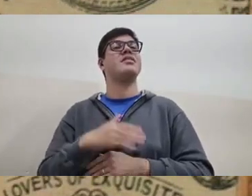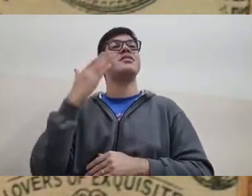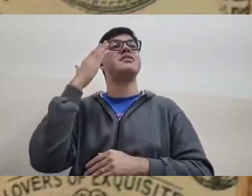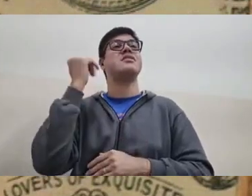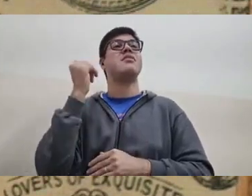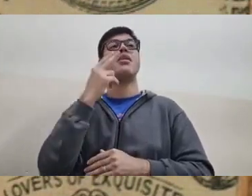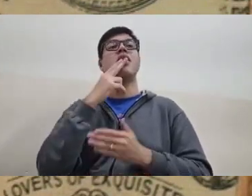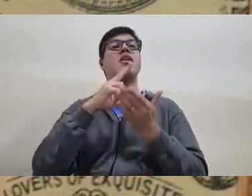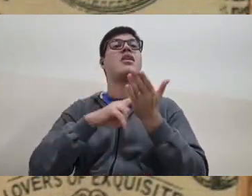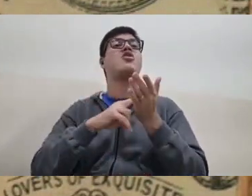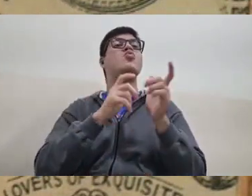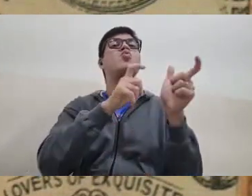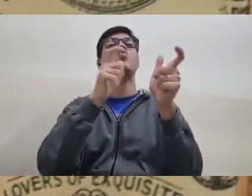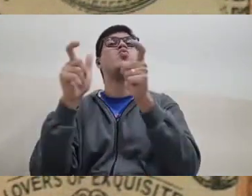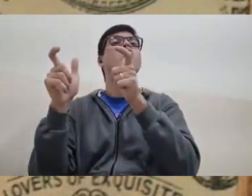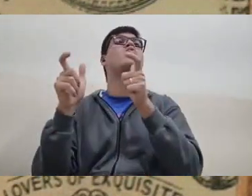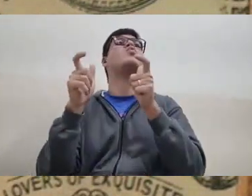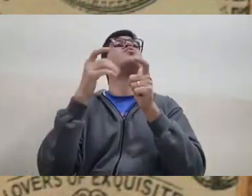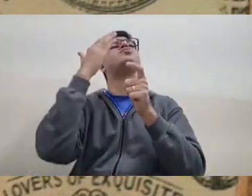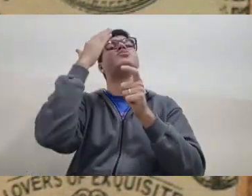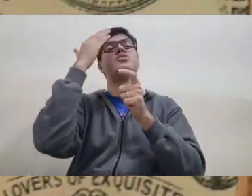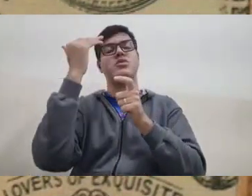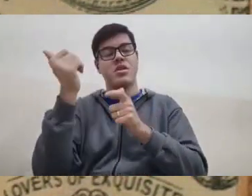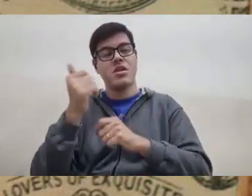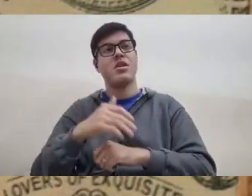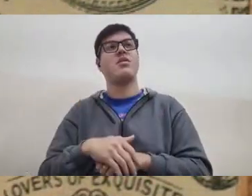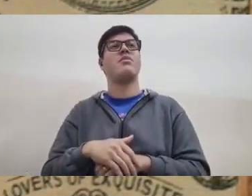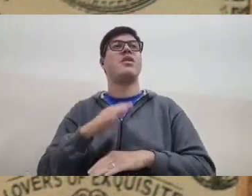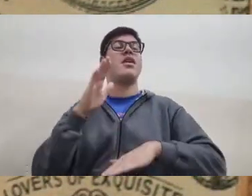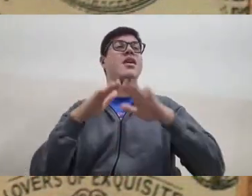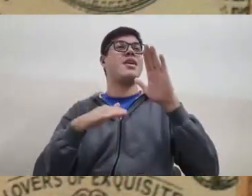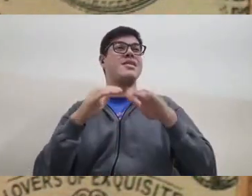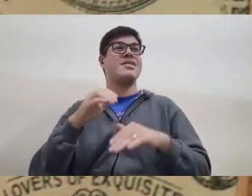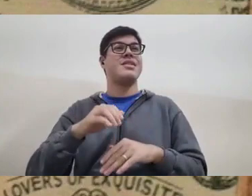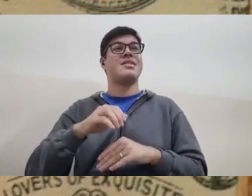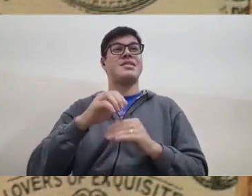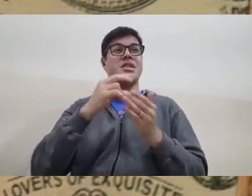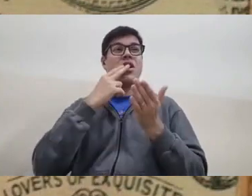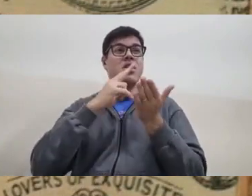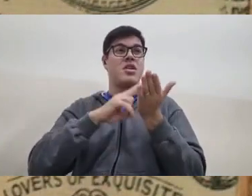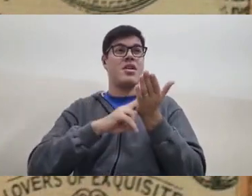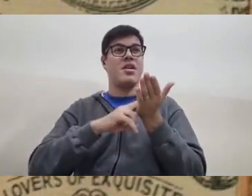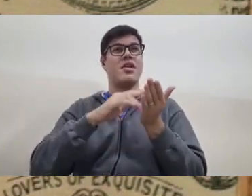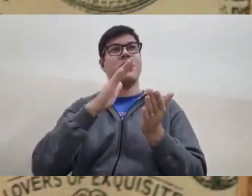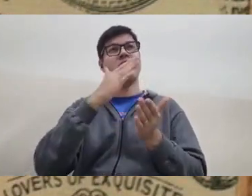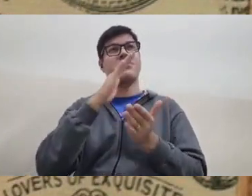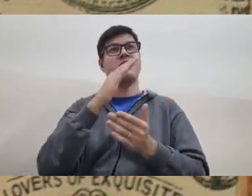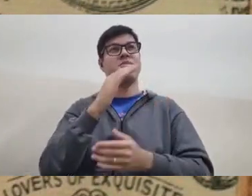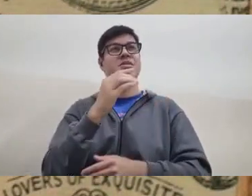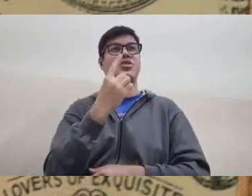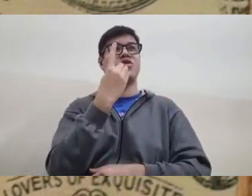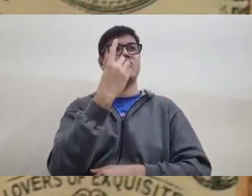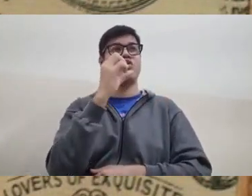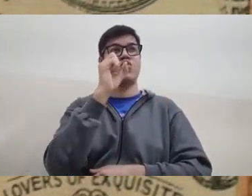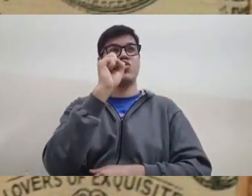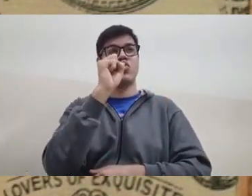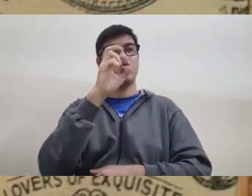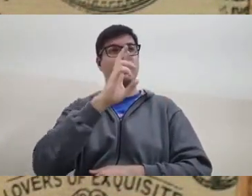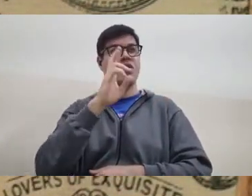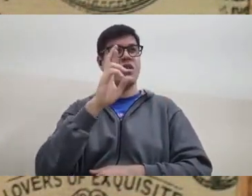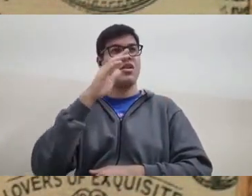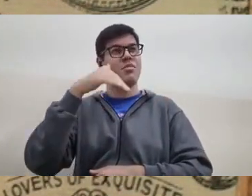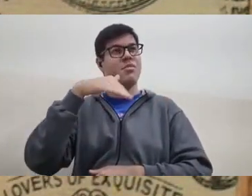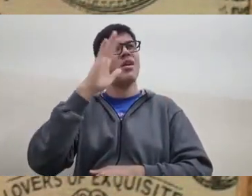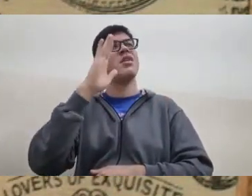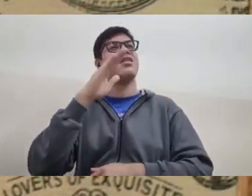e outra coisa você vai por exemplo uma carta de Sedex ela custa em torno de 18 a 20